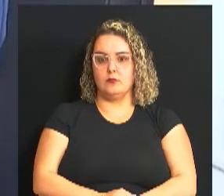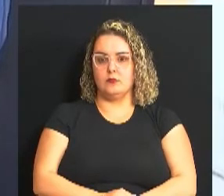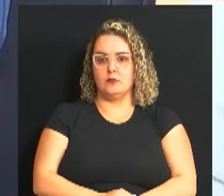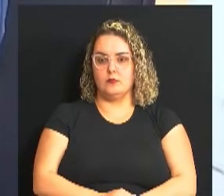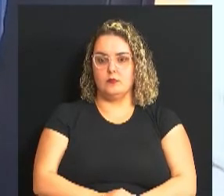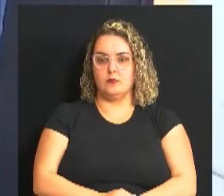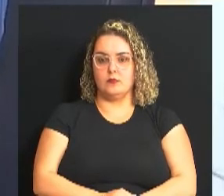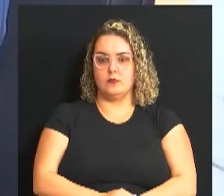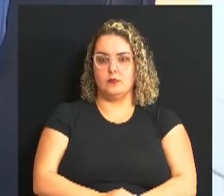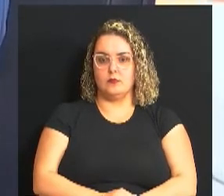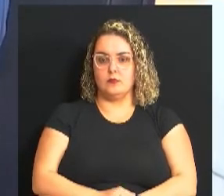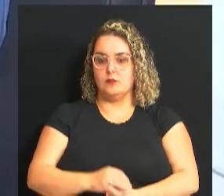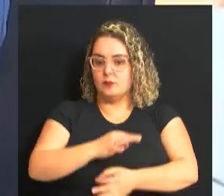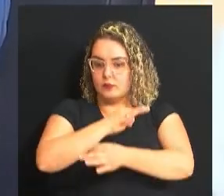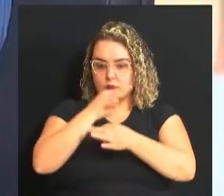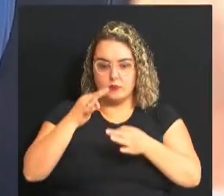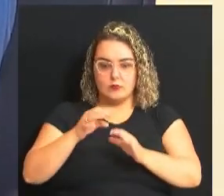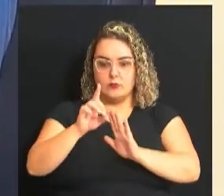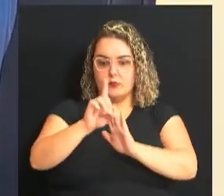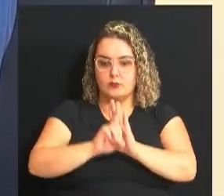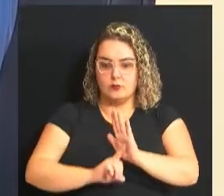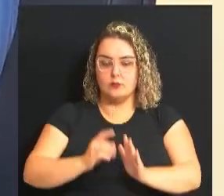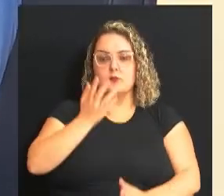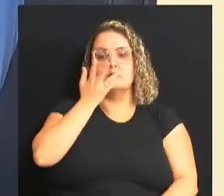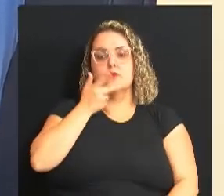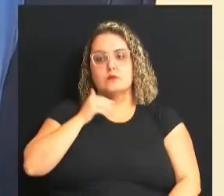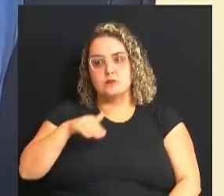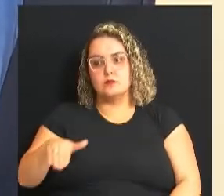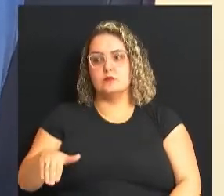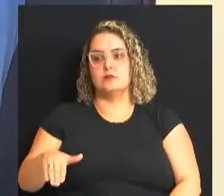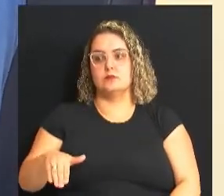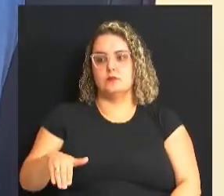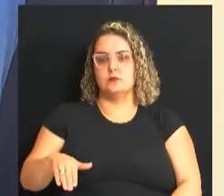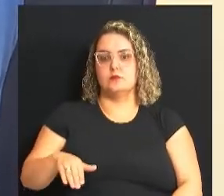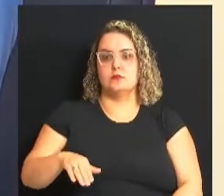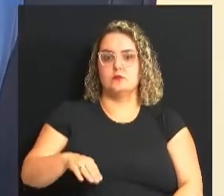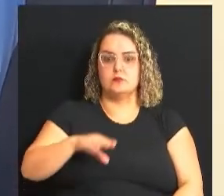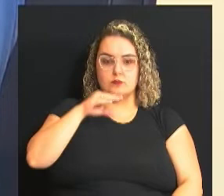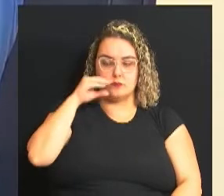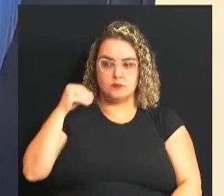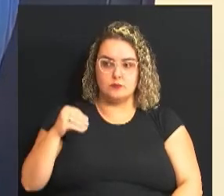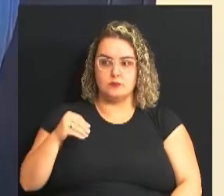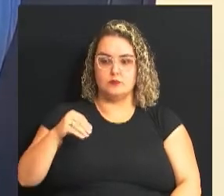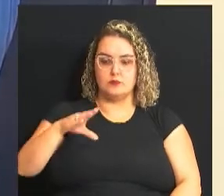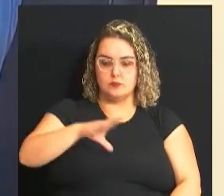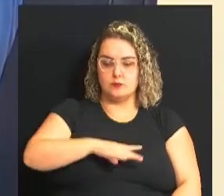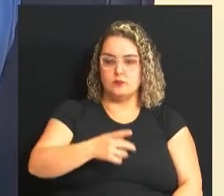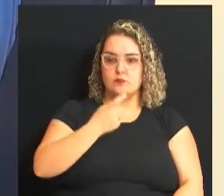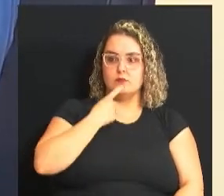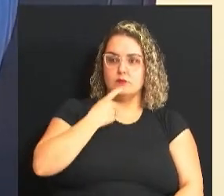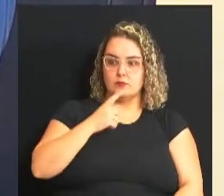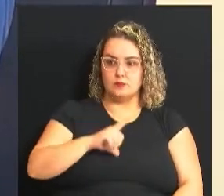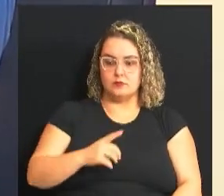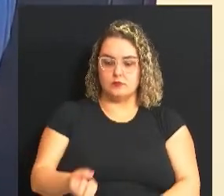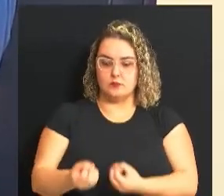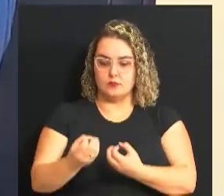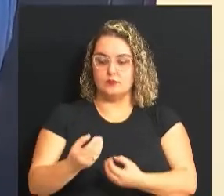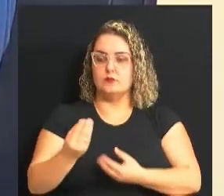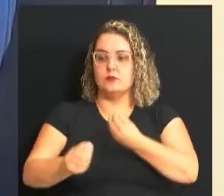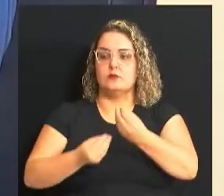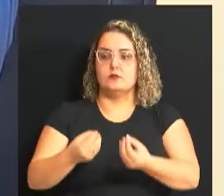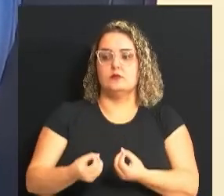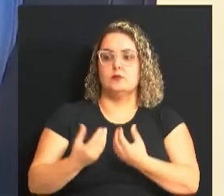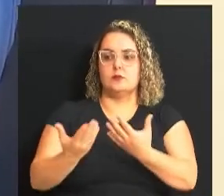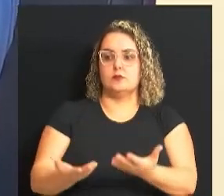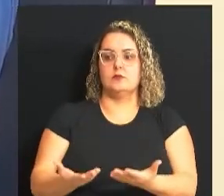o pleno direito das crianças e adolescentes do município. Nós temos essas informações, como é que elas são